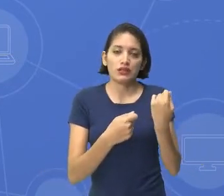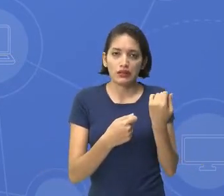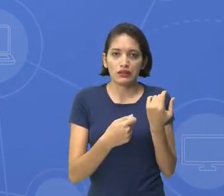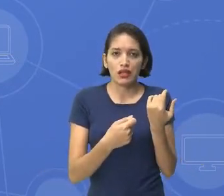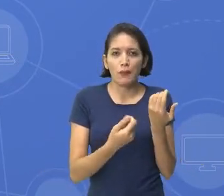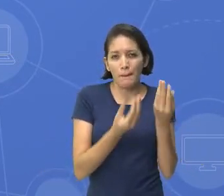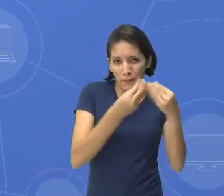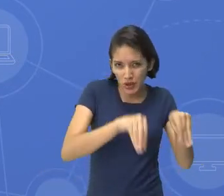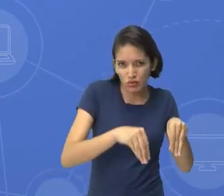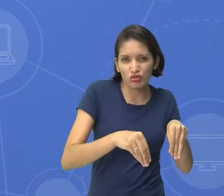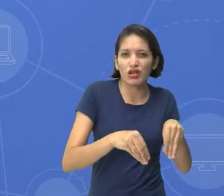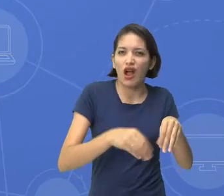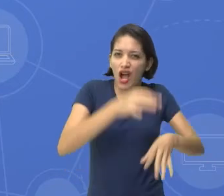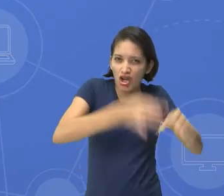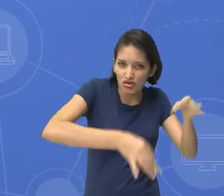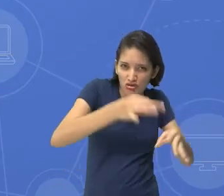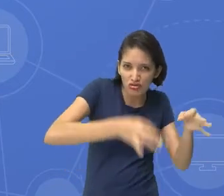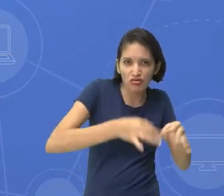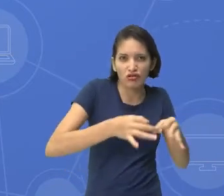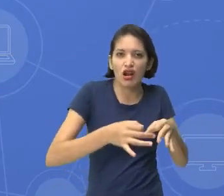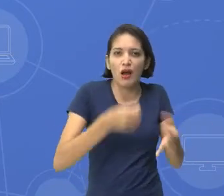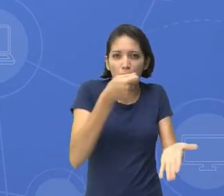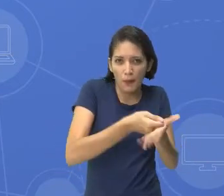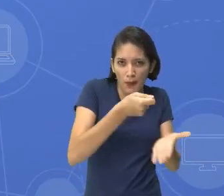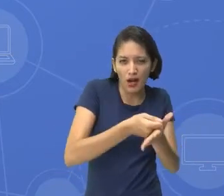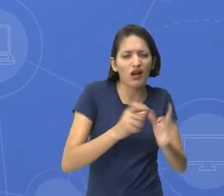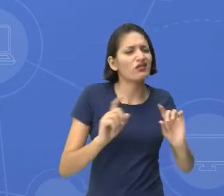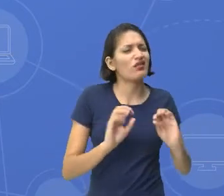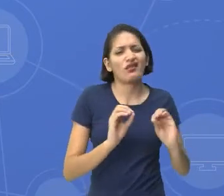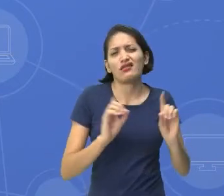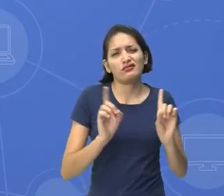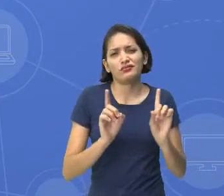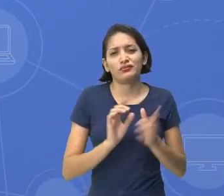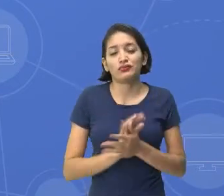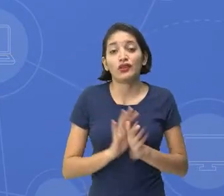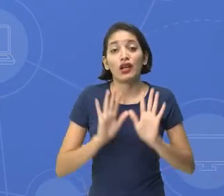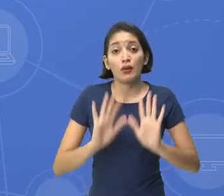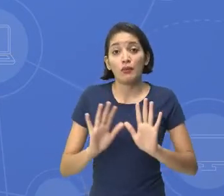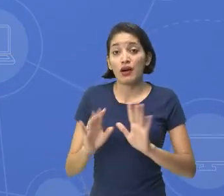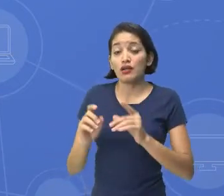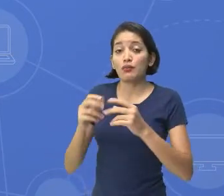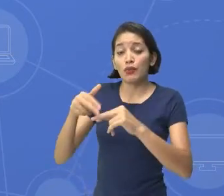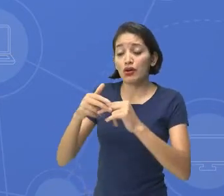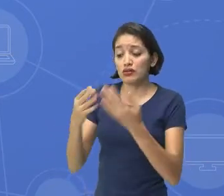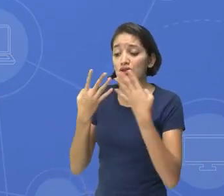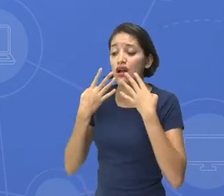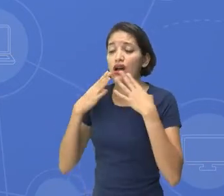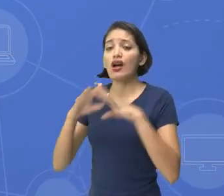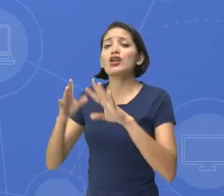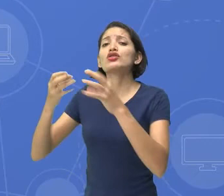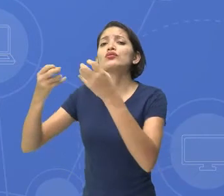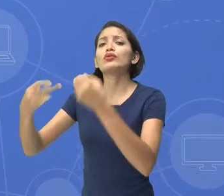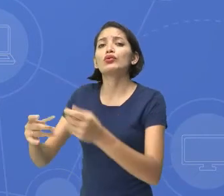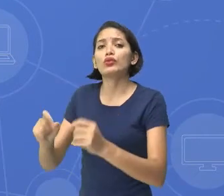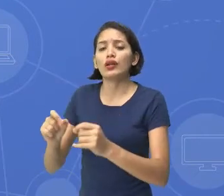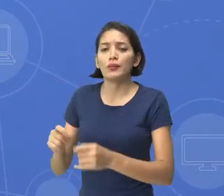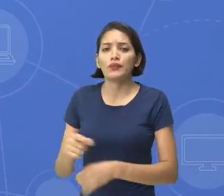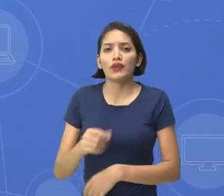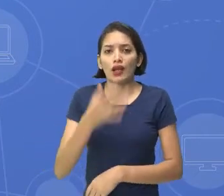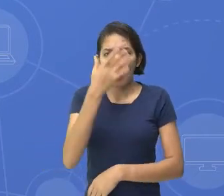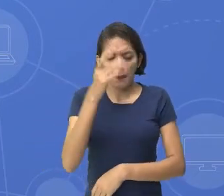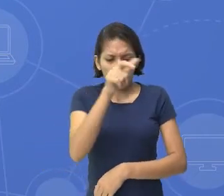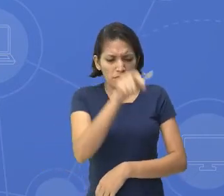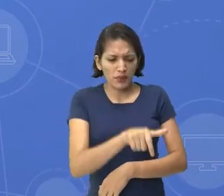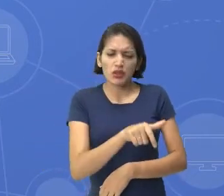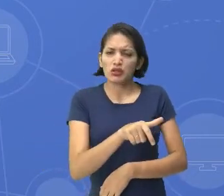punido, tem que ser julgado, condenado e pagar, né? Mas a naturalização vai dizer que o quê? Que há aqueles que têm